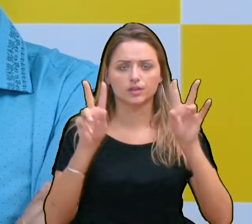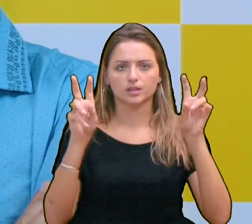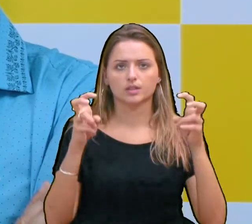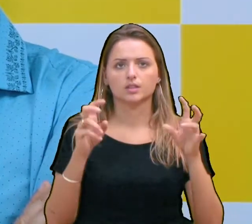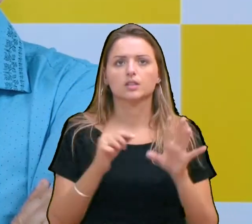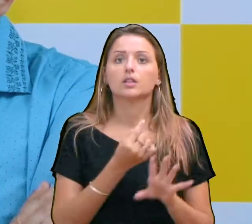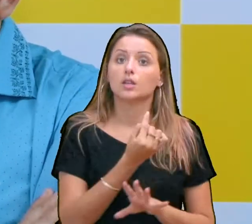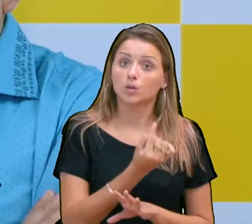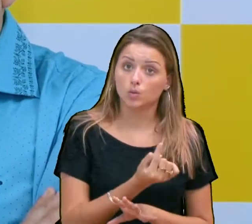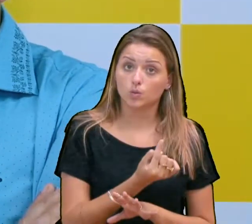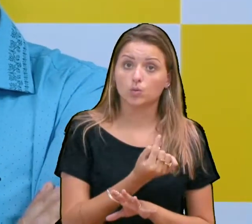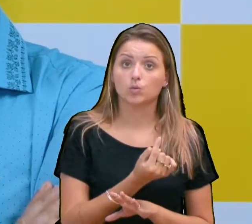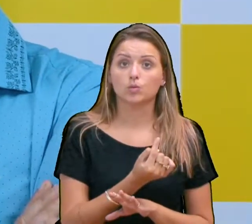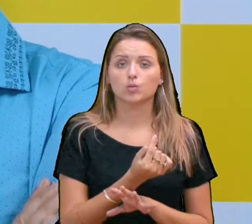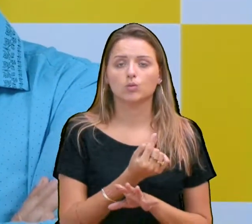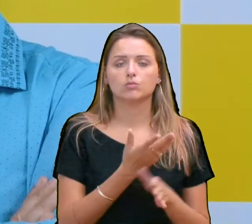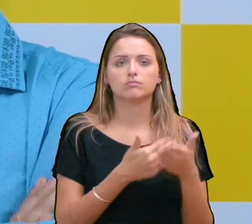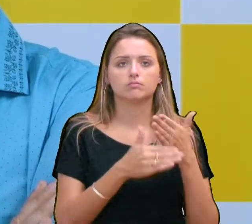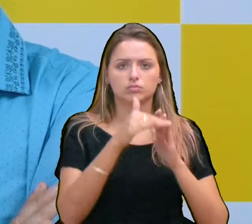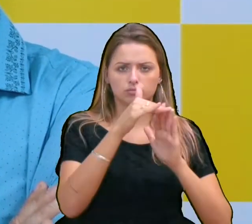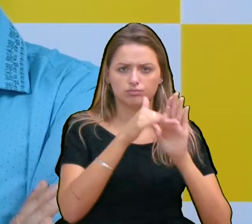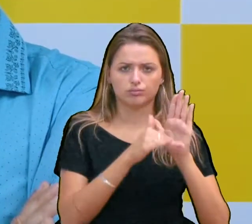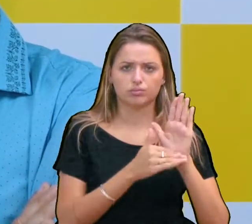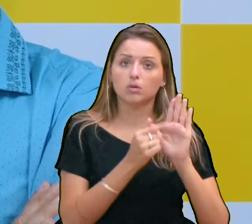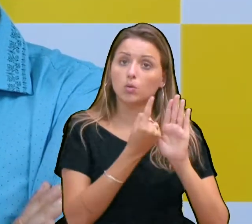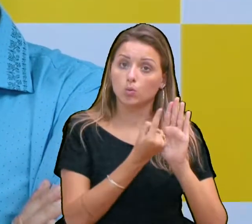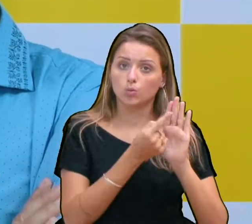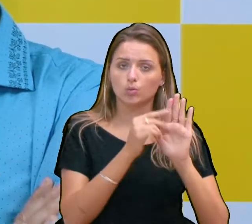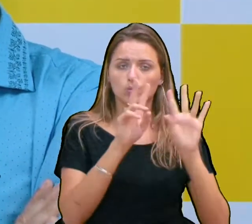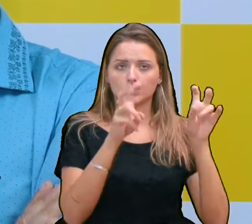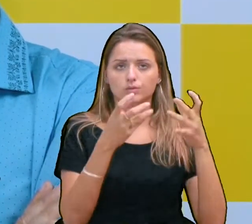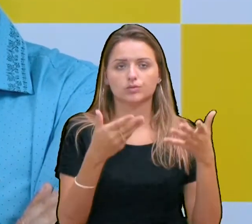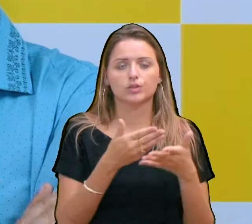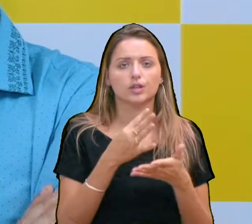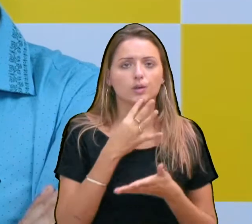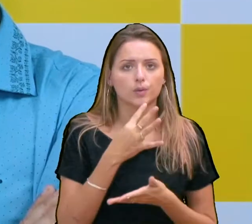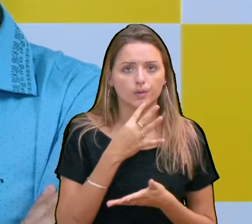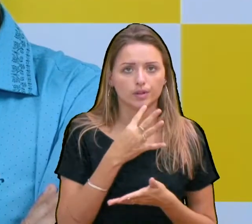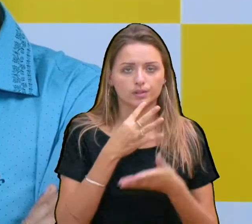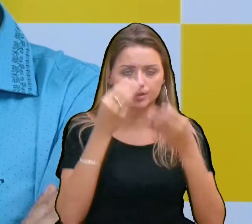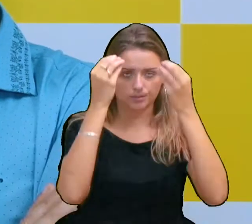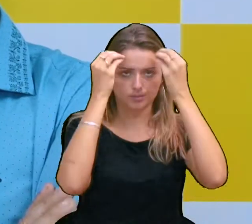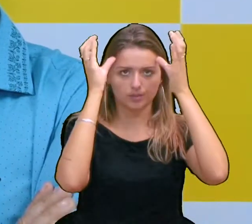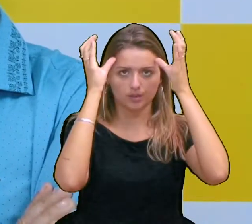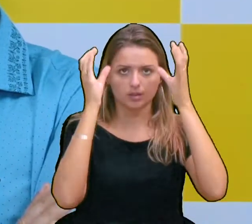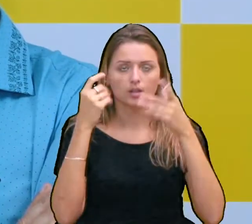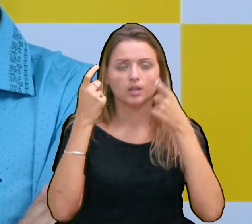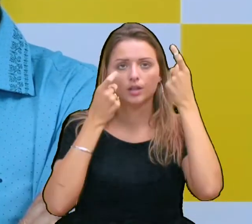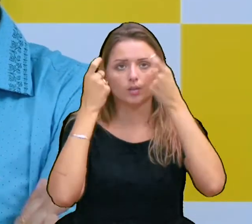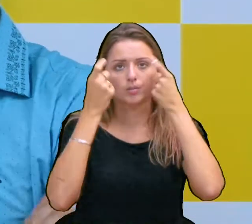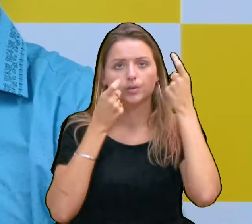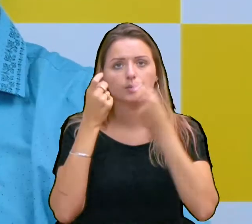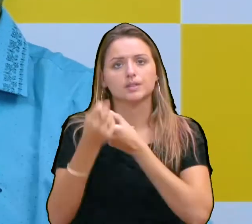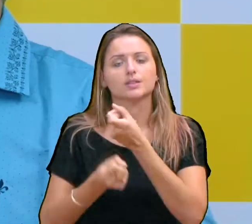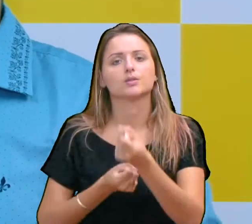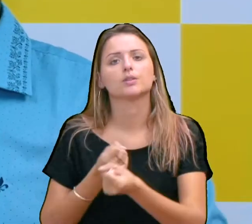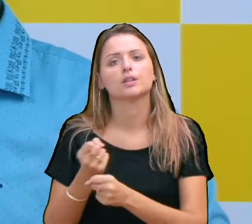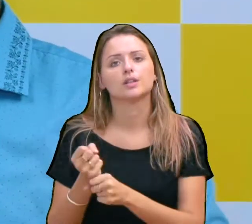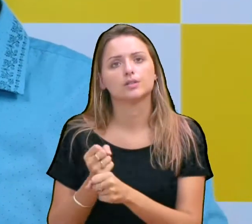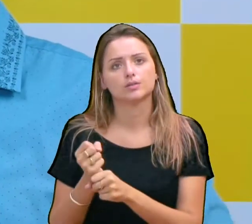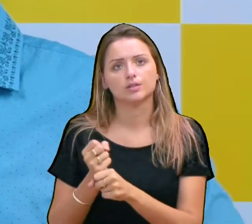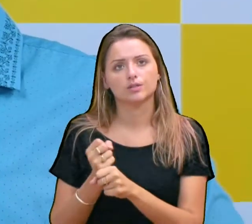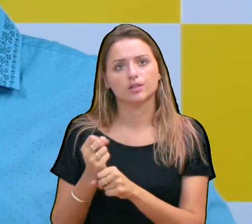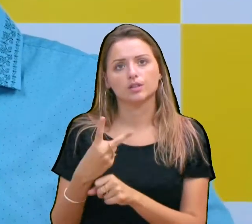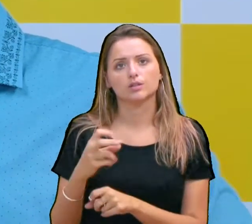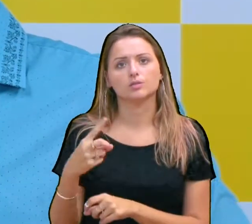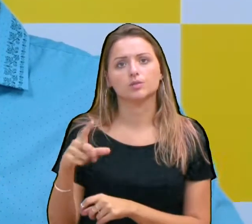e um deles, que já é muito conhecido, é que a gente sabe que a preocupação que a partir do ano que vem